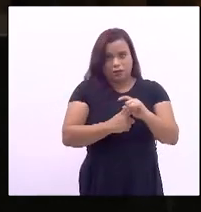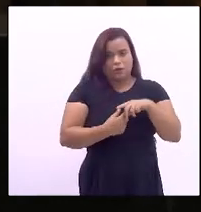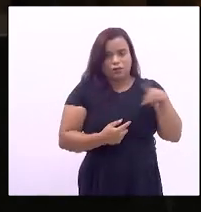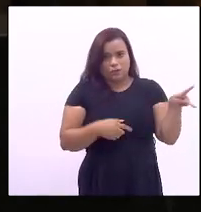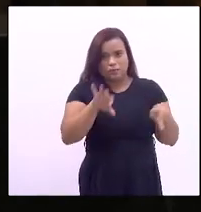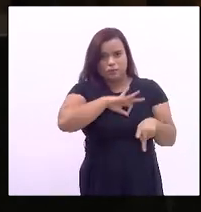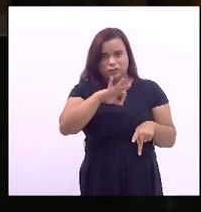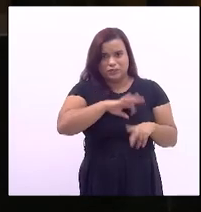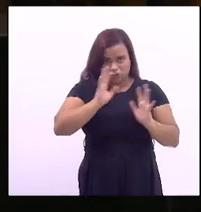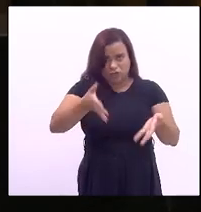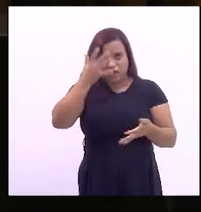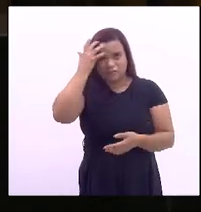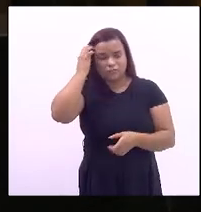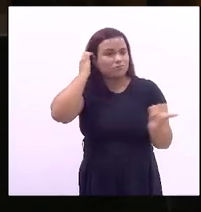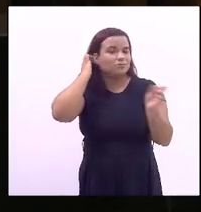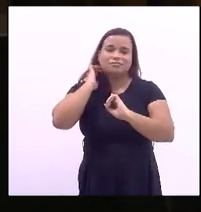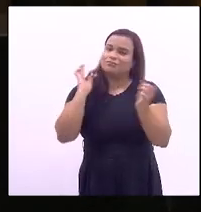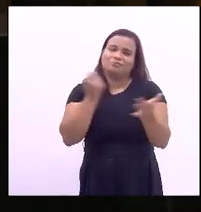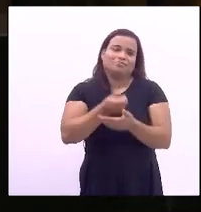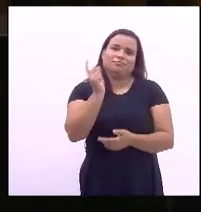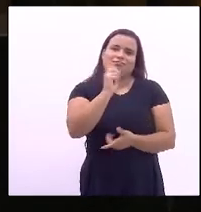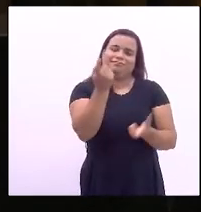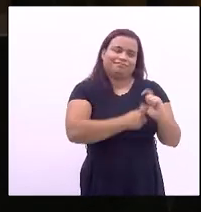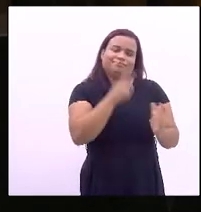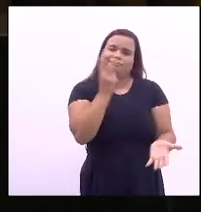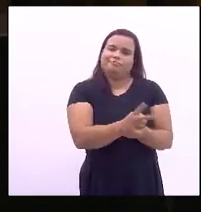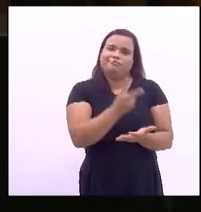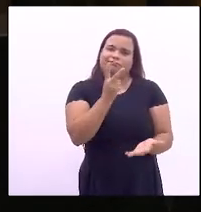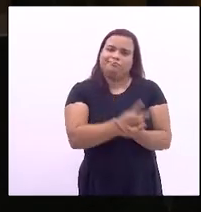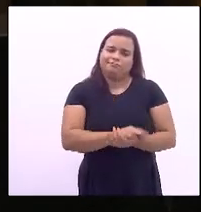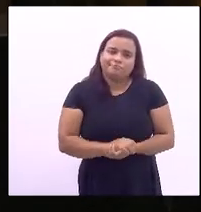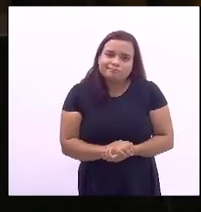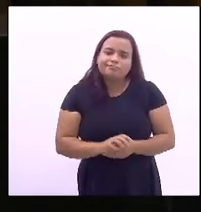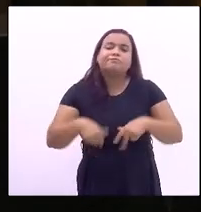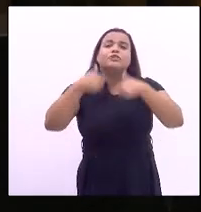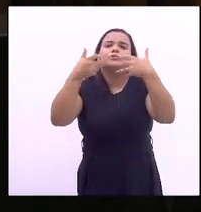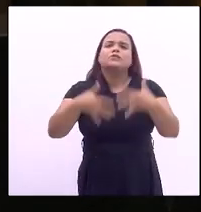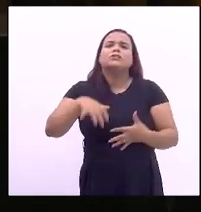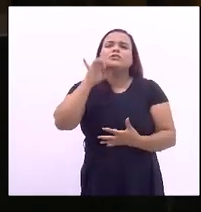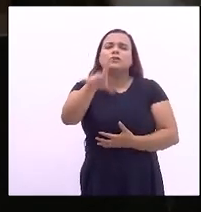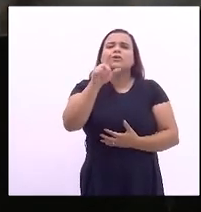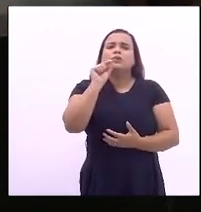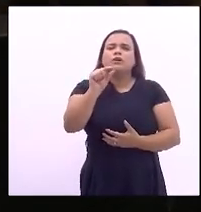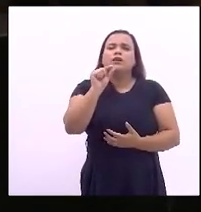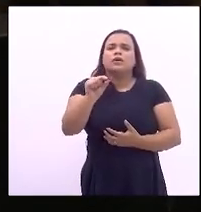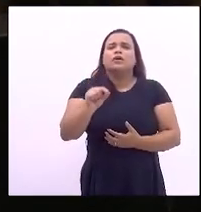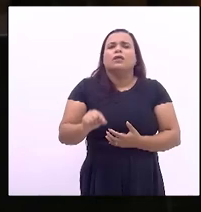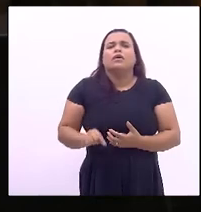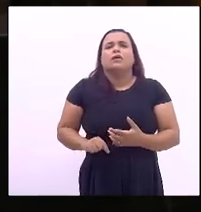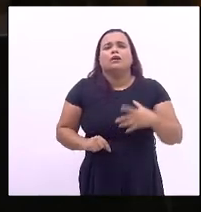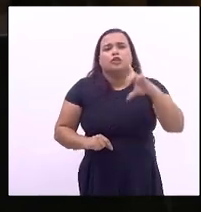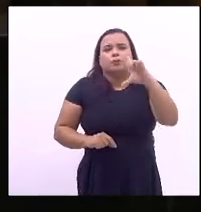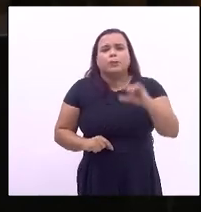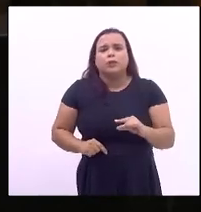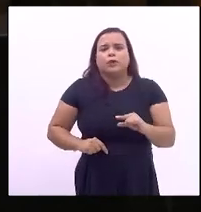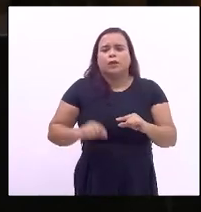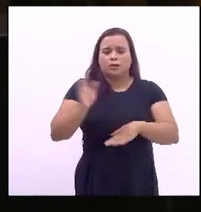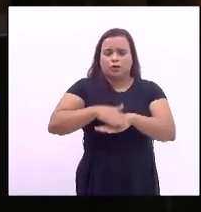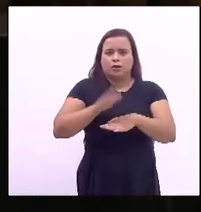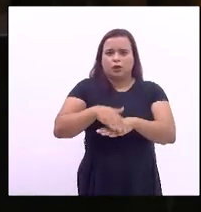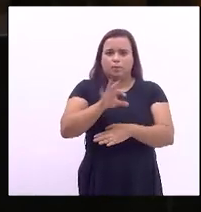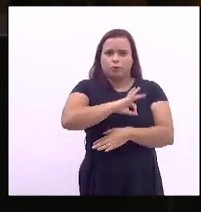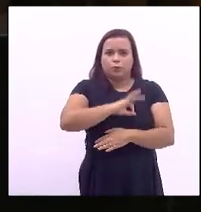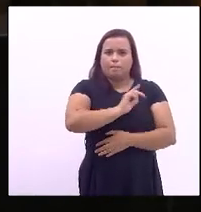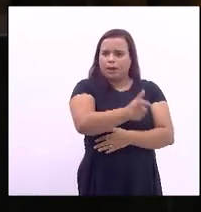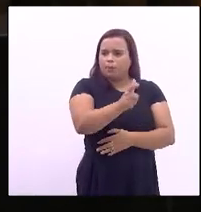policiais não é só se discute diminuir a letalidade da do policial